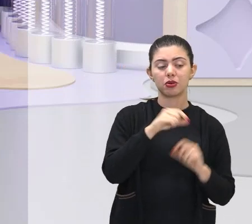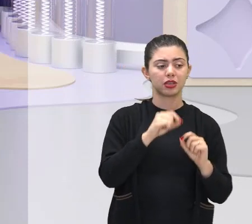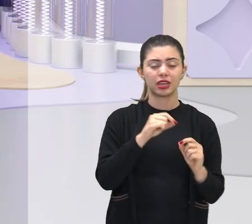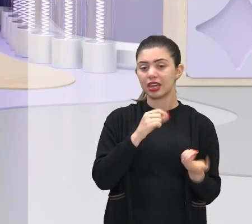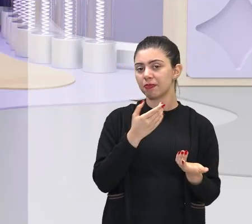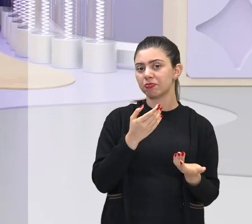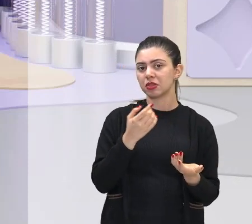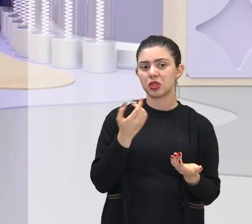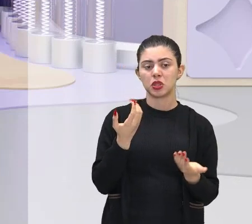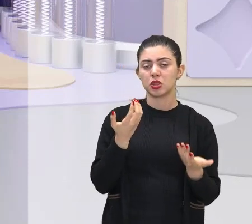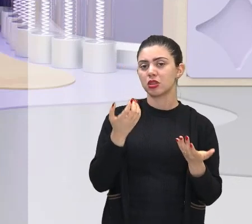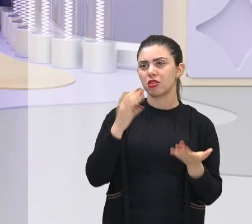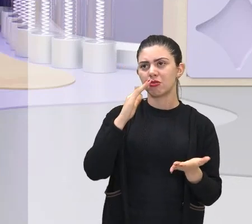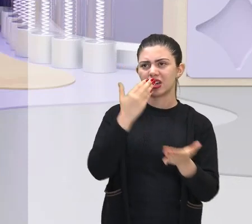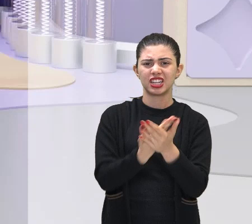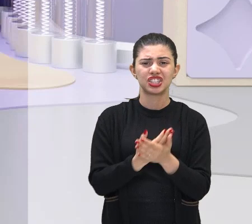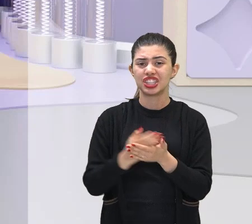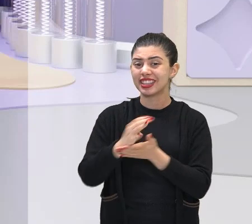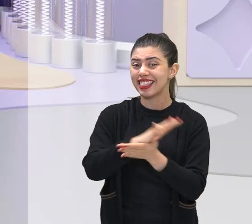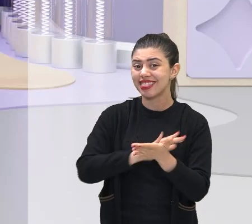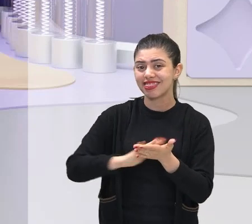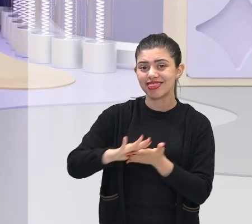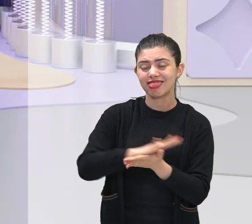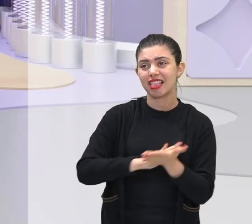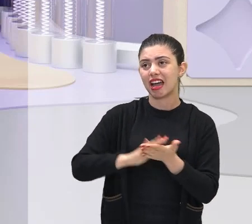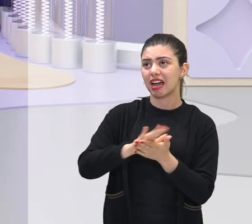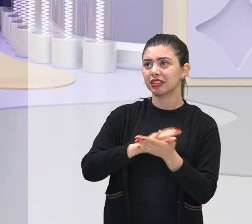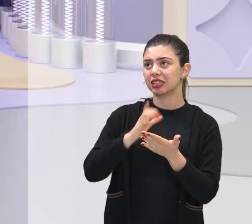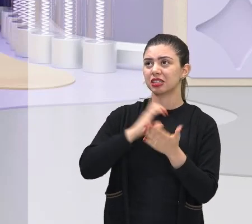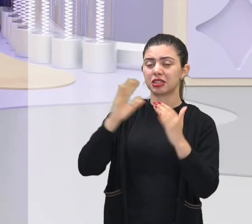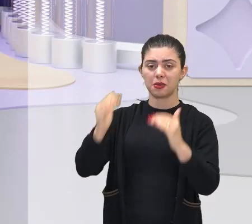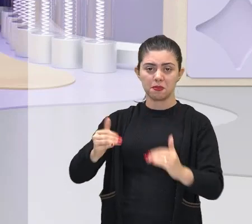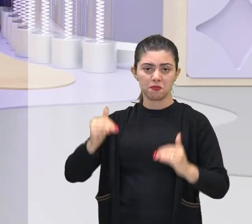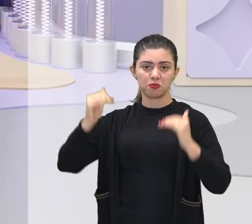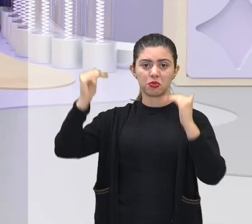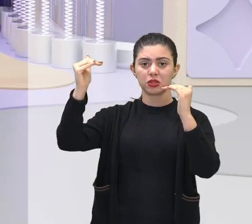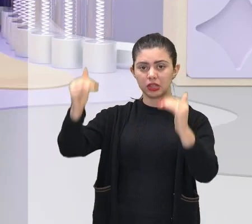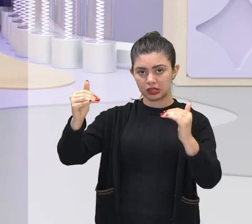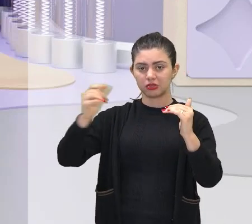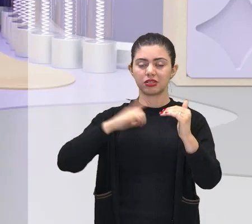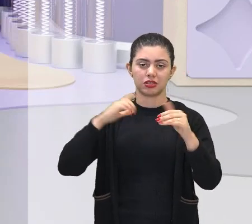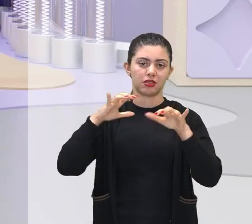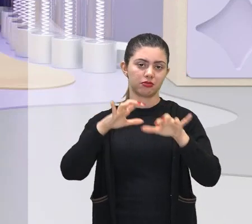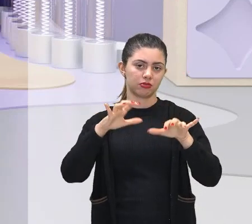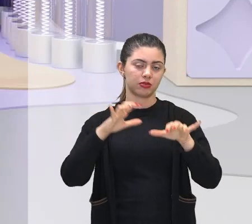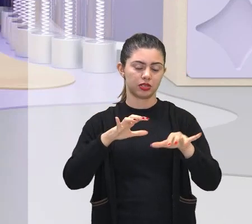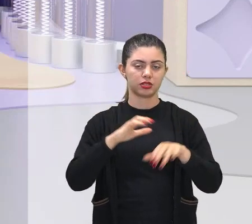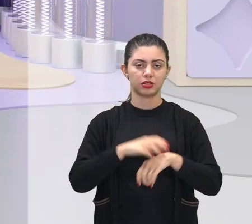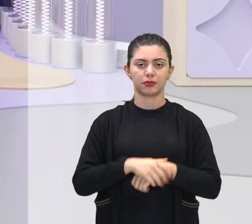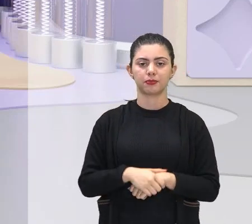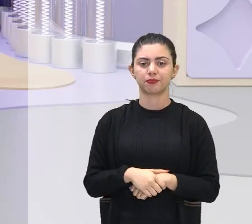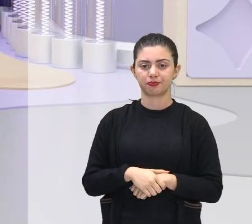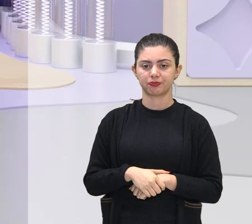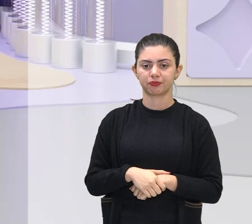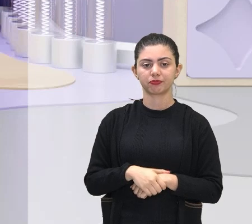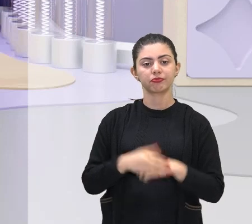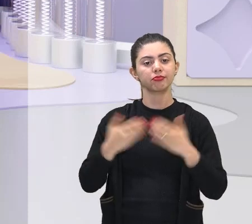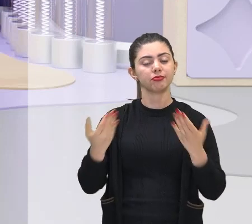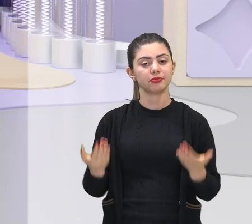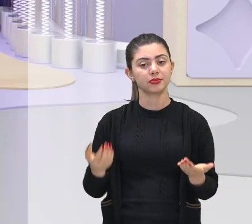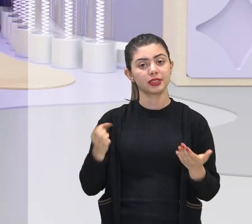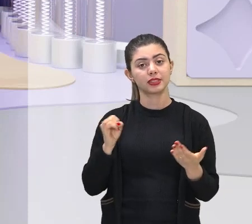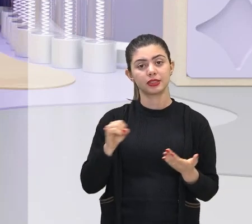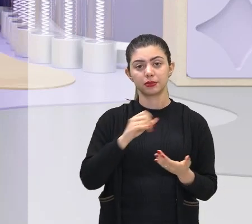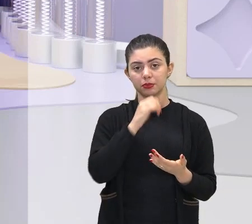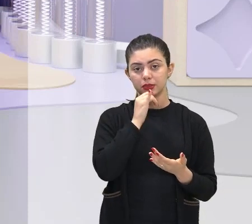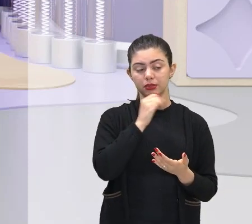realidade espiritual, de qualquer força sobrenatural que possa agir na vida do ser humano. Então, se a pessoa